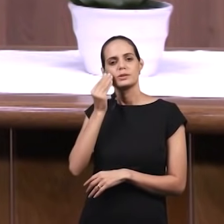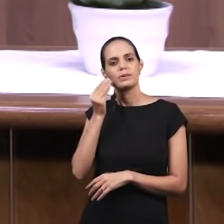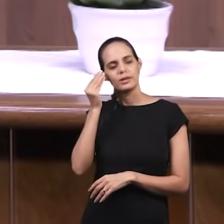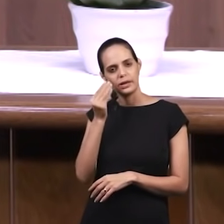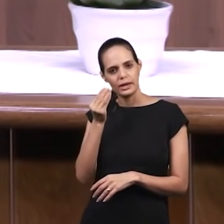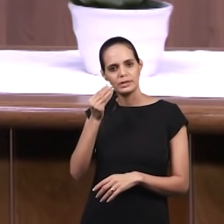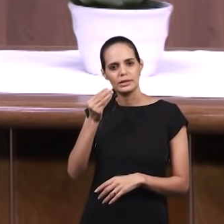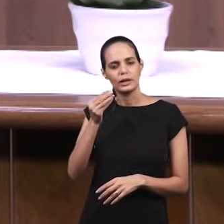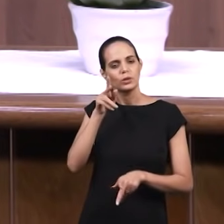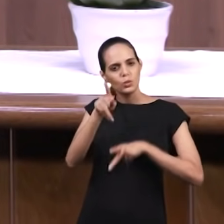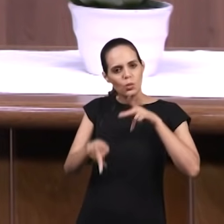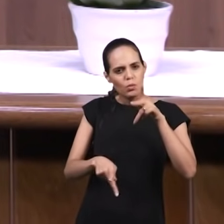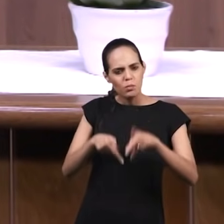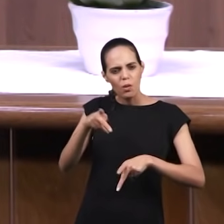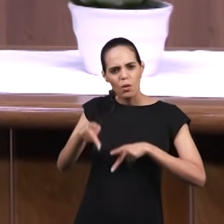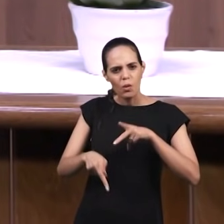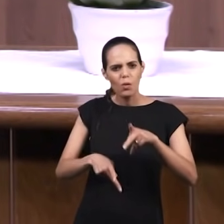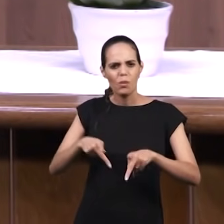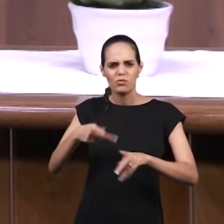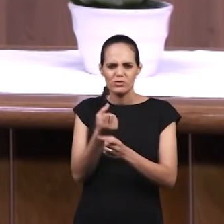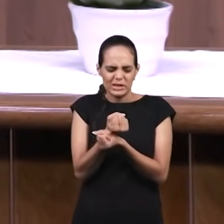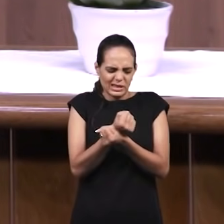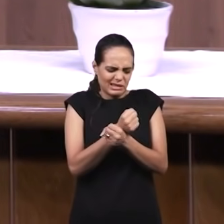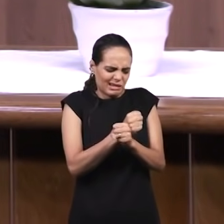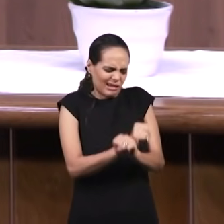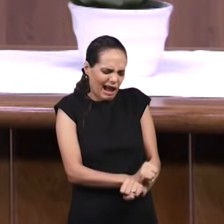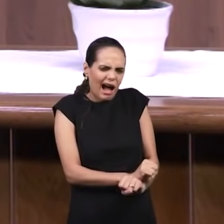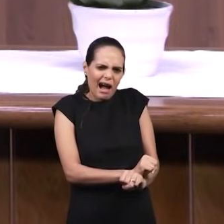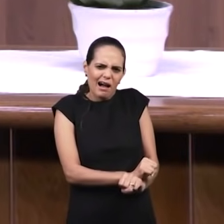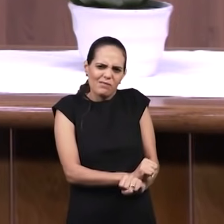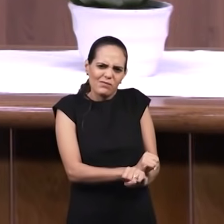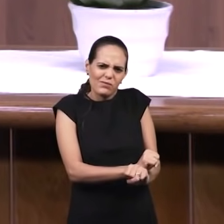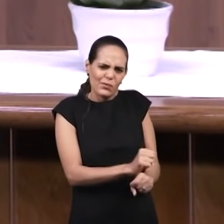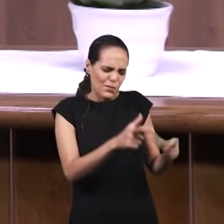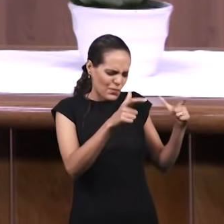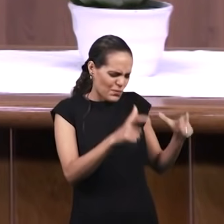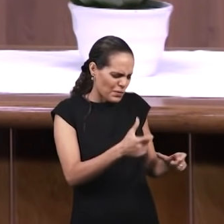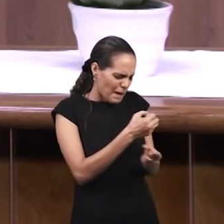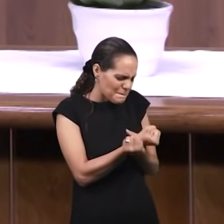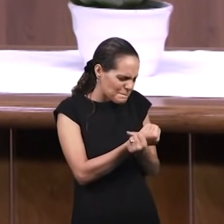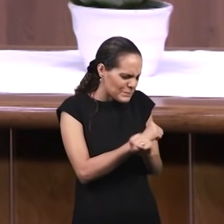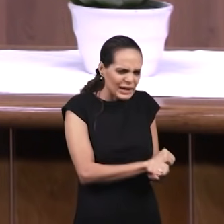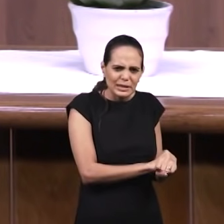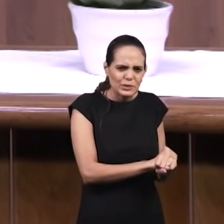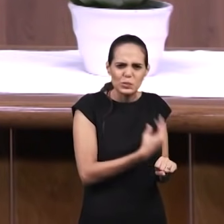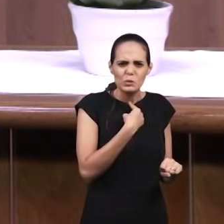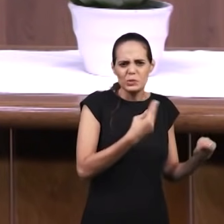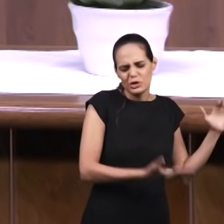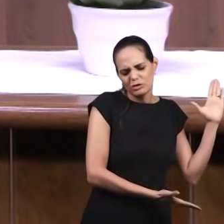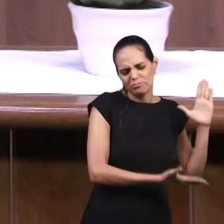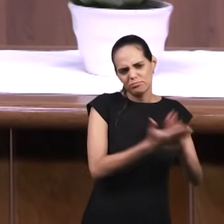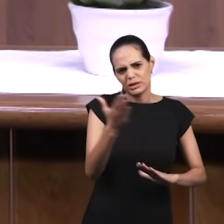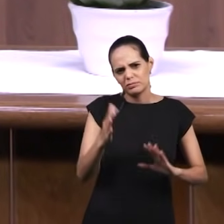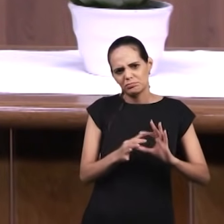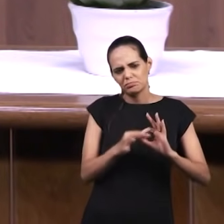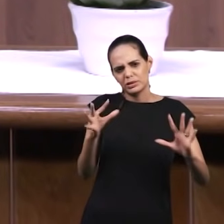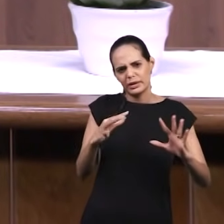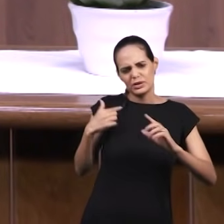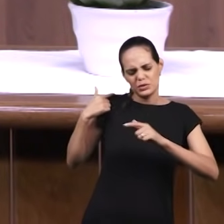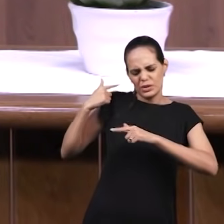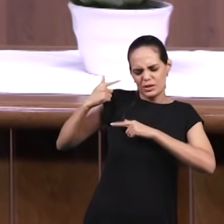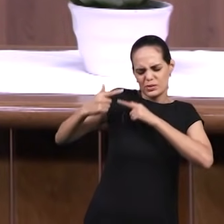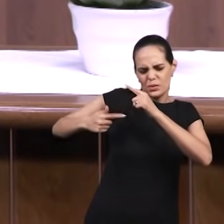povo, como escravo, presos em um lugar que eles não podiam sair. Gerações e gerações